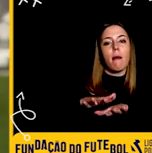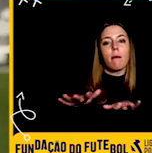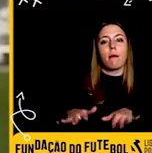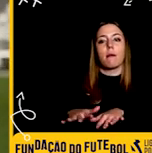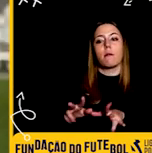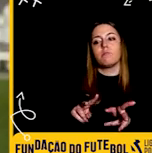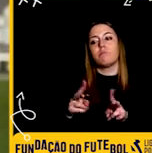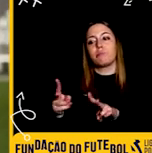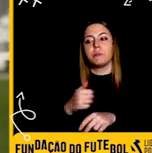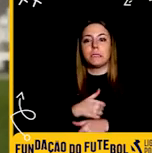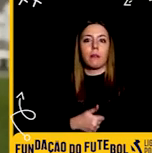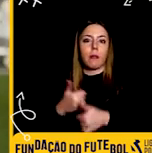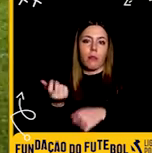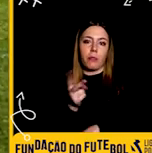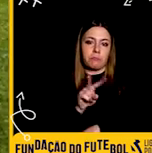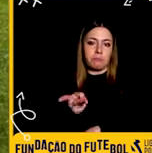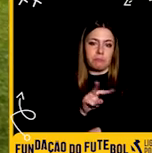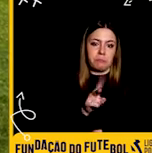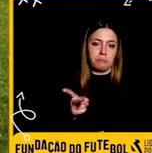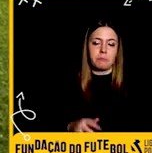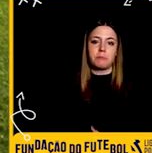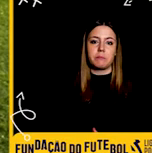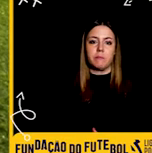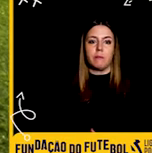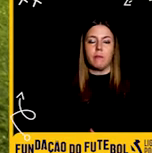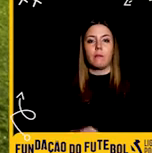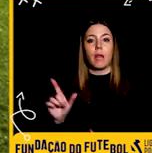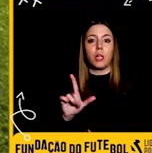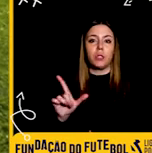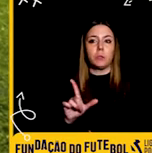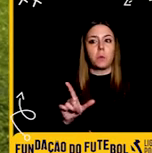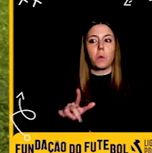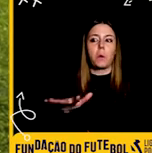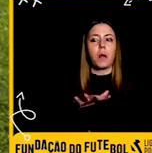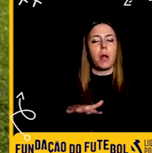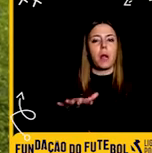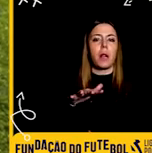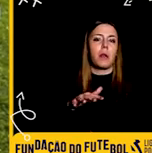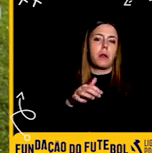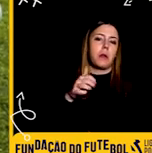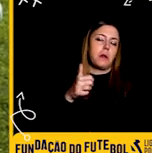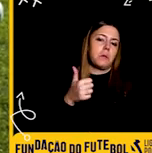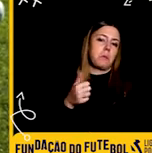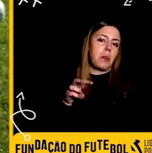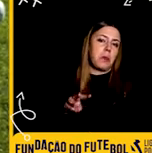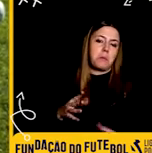praia e a cidade, vá, chamemos assim. Sei. Pá, em Lisboa, eu diria a zona ali de Belém e